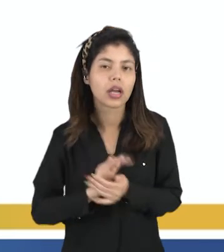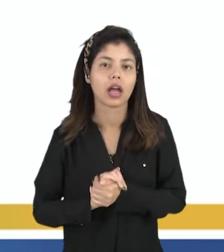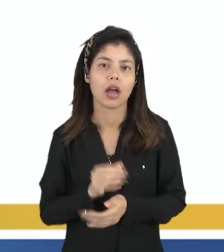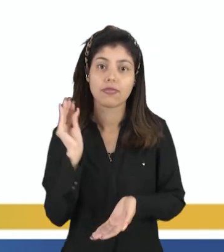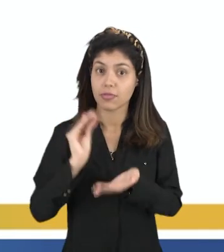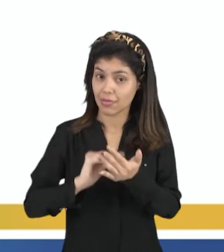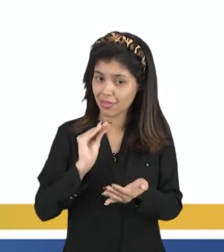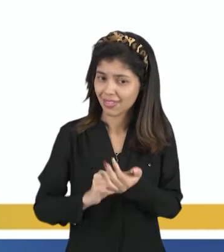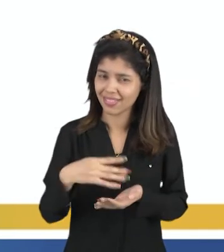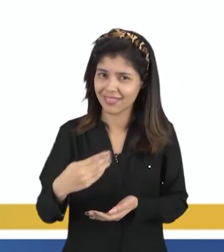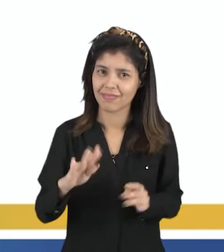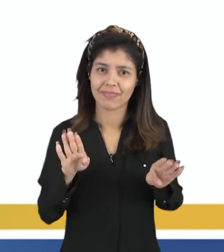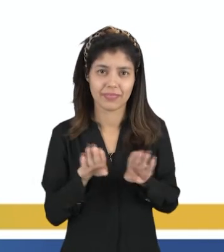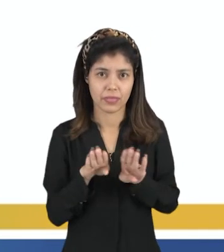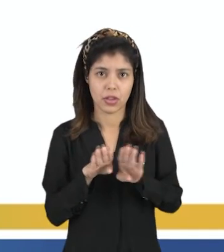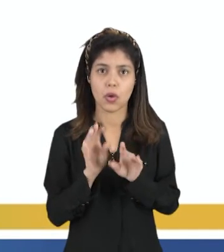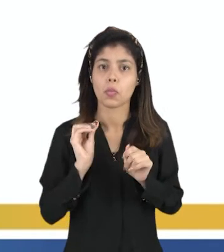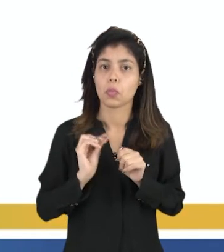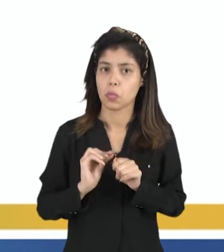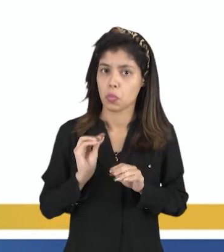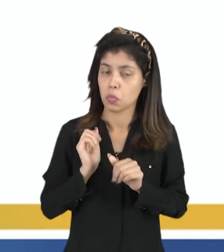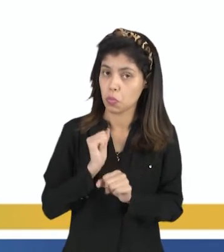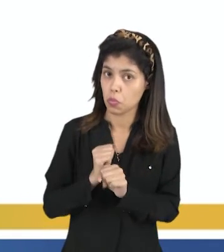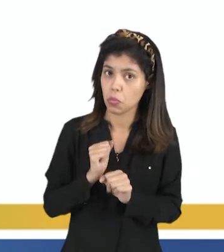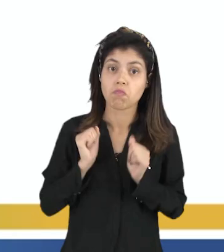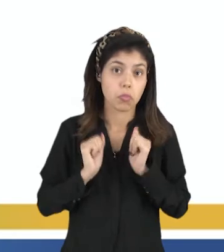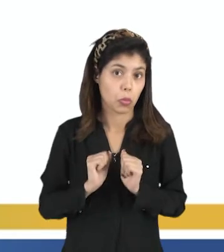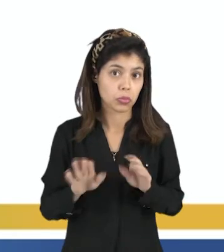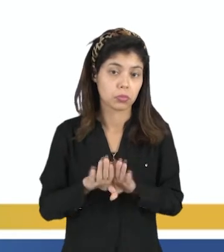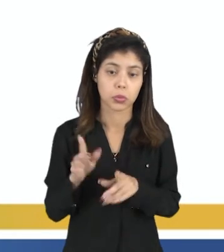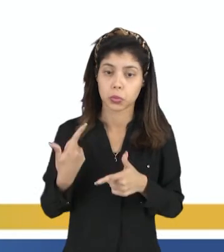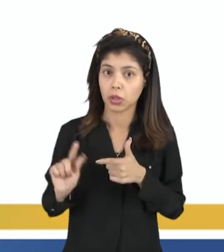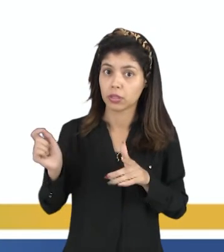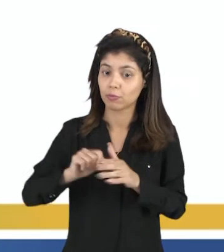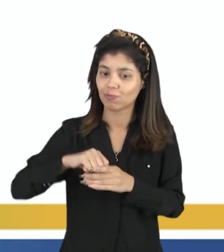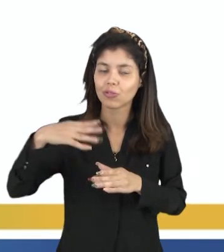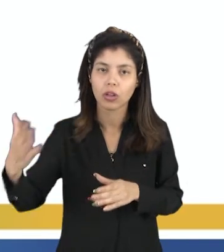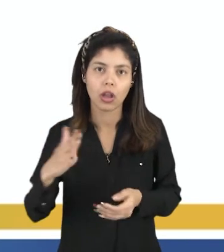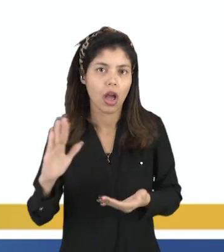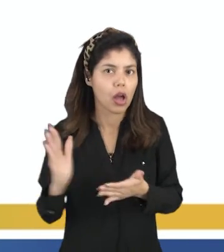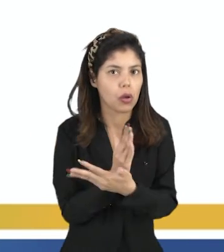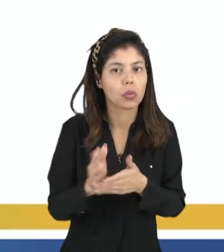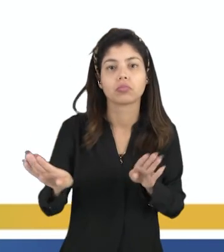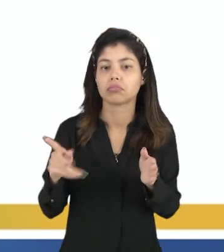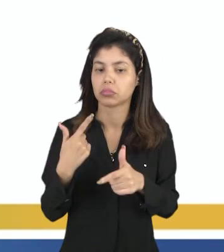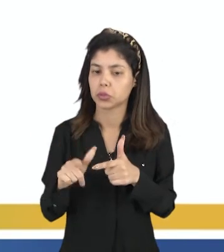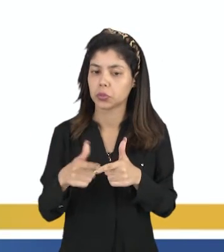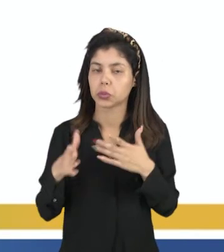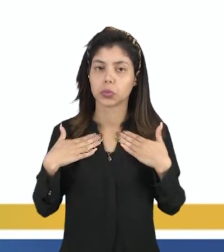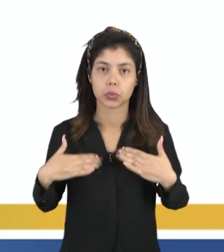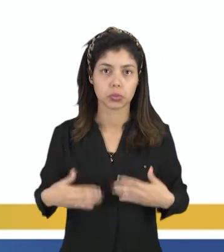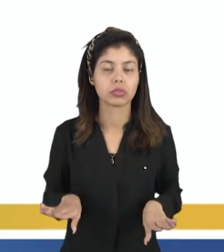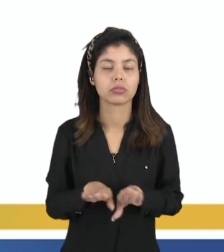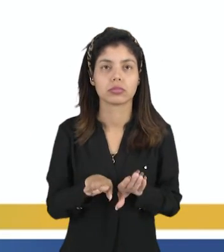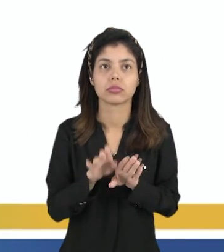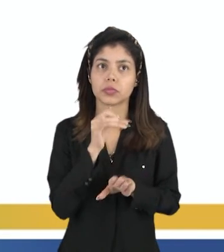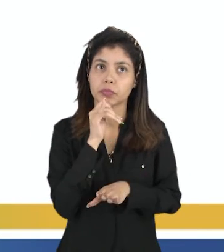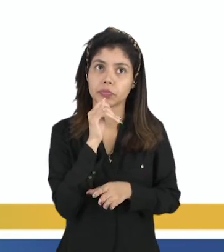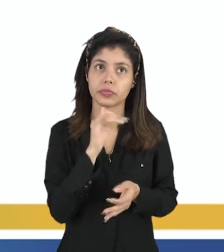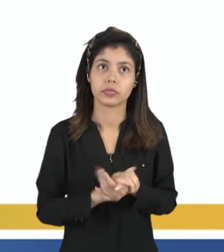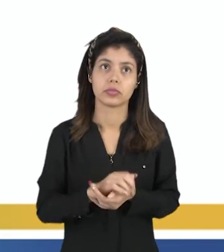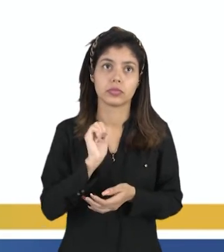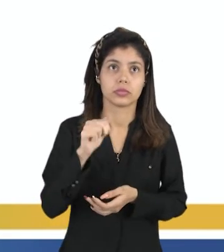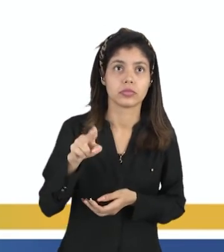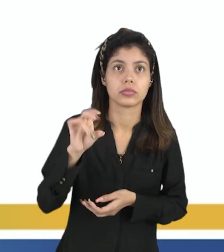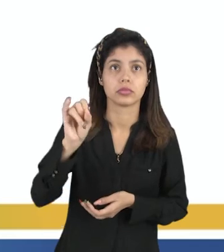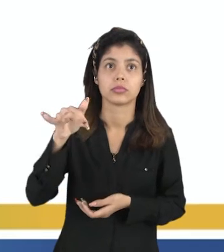ausência dela, pode ser causada por fatores externos ou algum distúrbio no nosso organismo, como, por exemplo, a